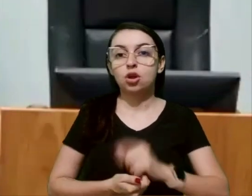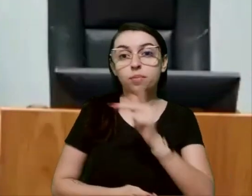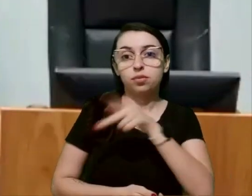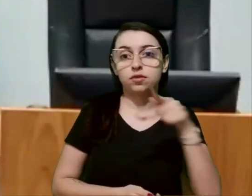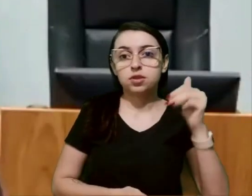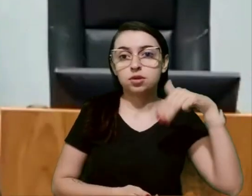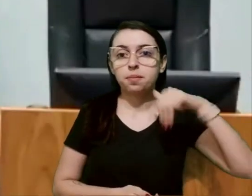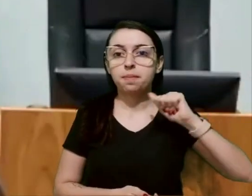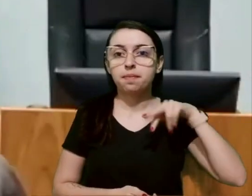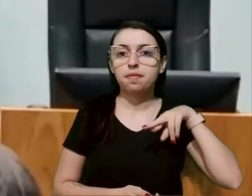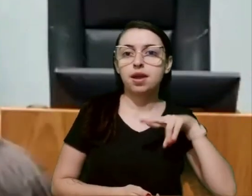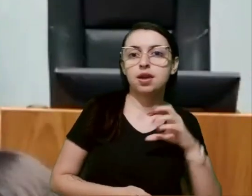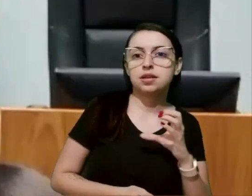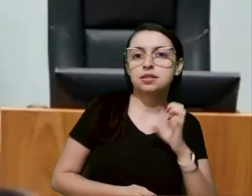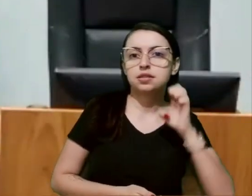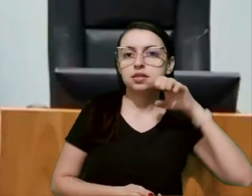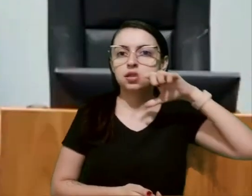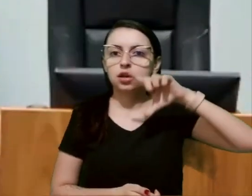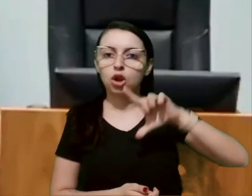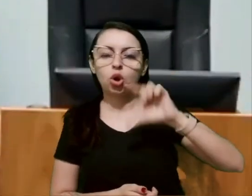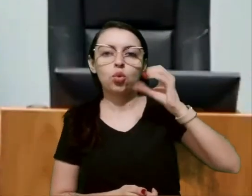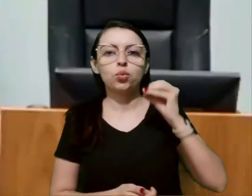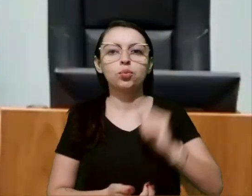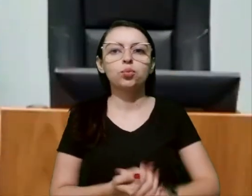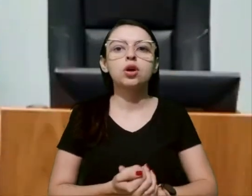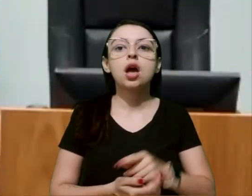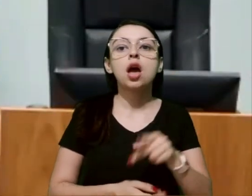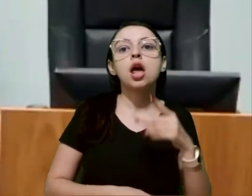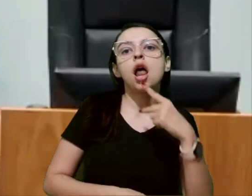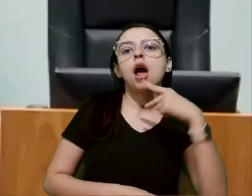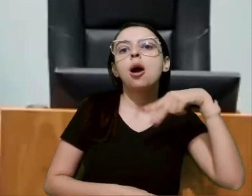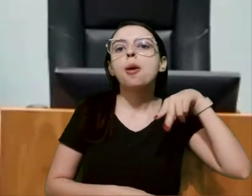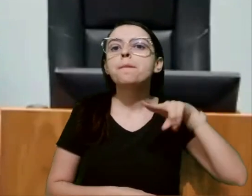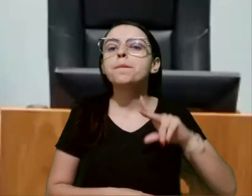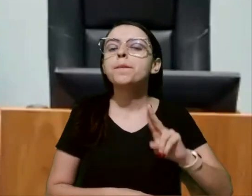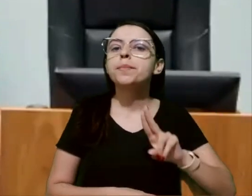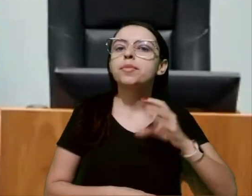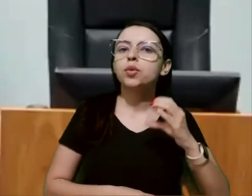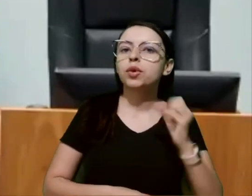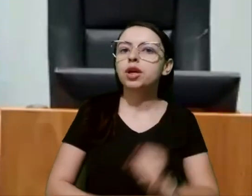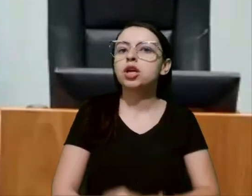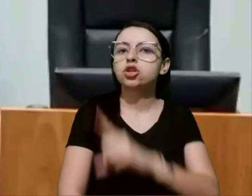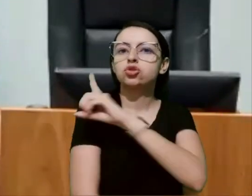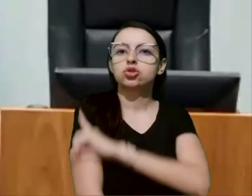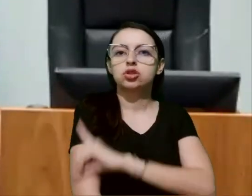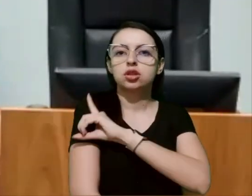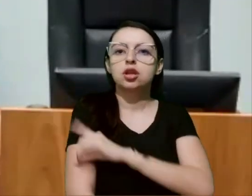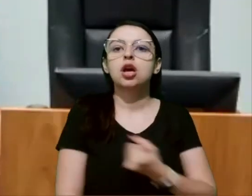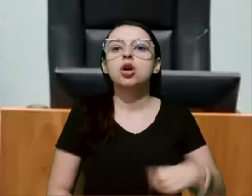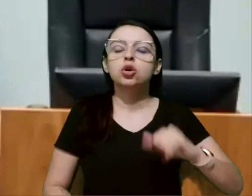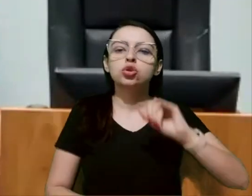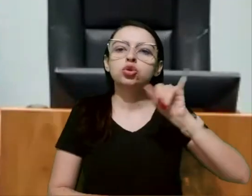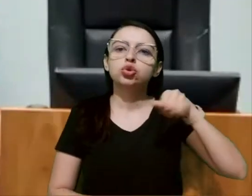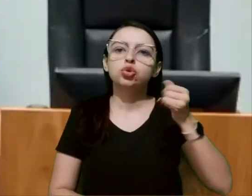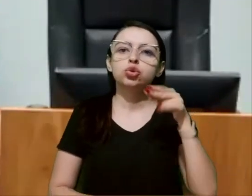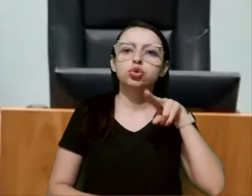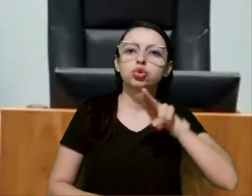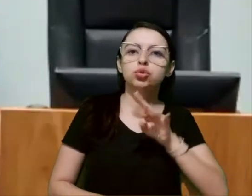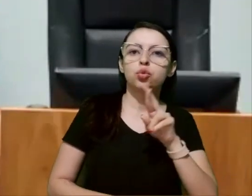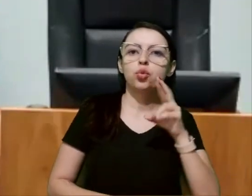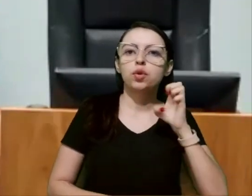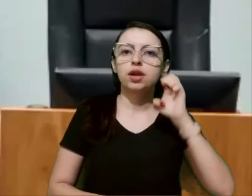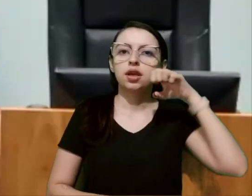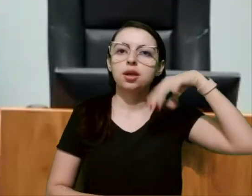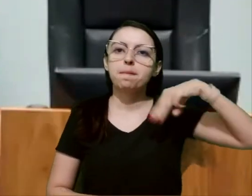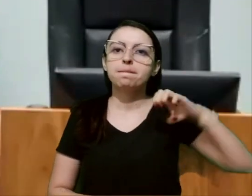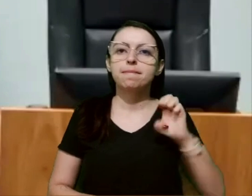Professor Marcelo Guedes é professor de Direito Empresarial da PUC de São Paulo e diretor-presidente da Associação Brasileira de Jurimetria. Também